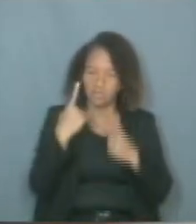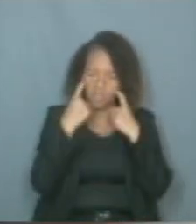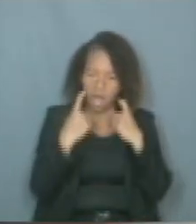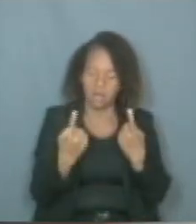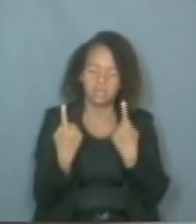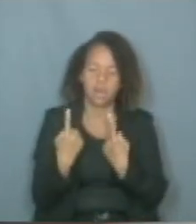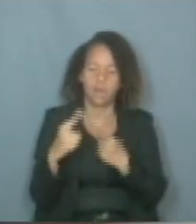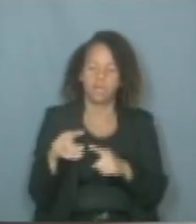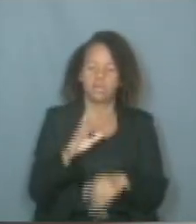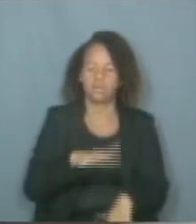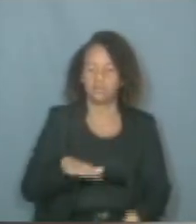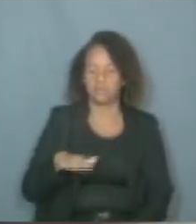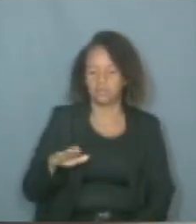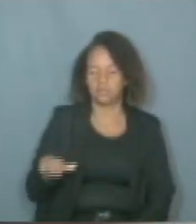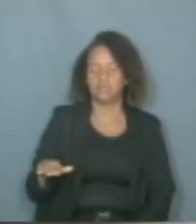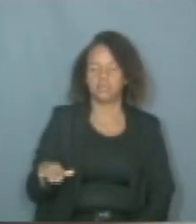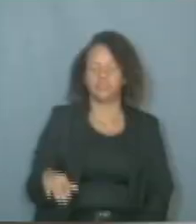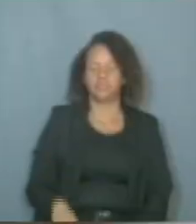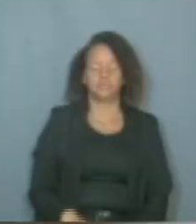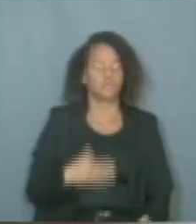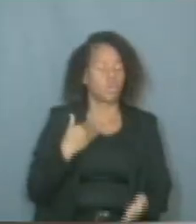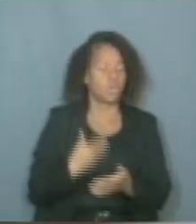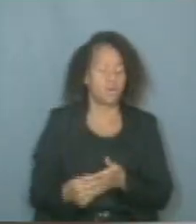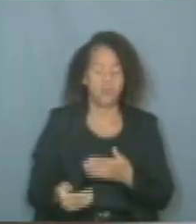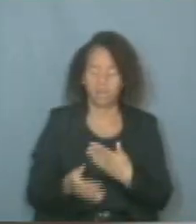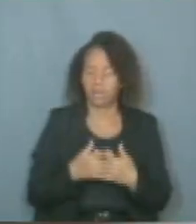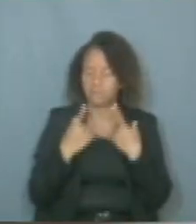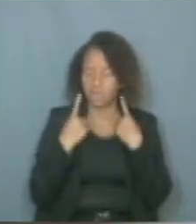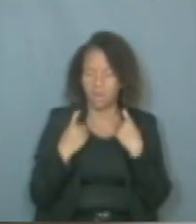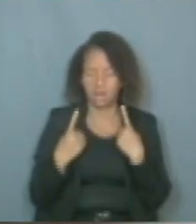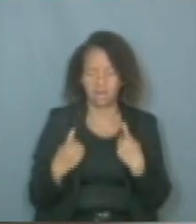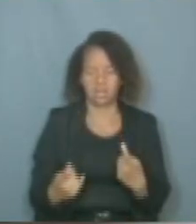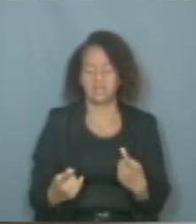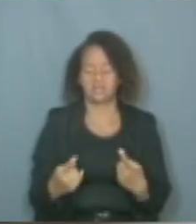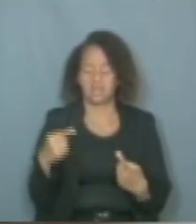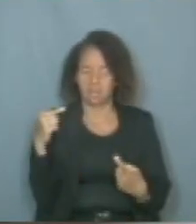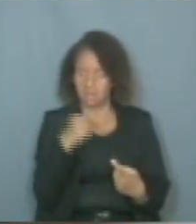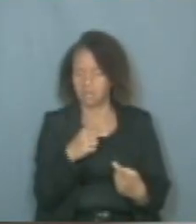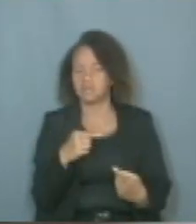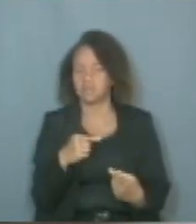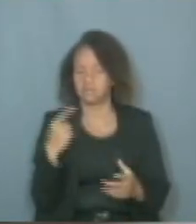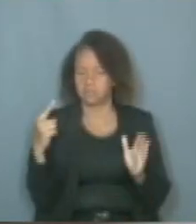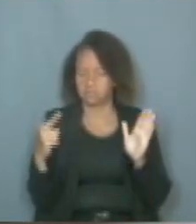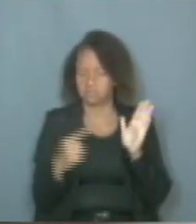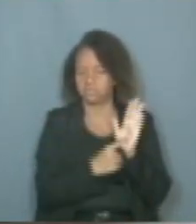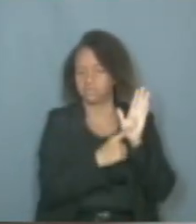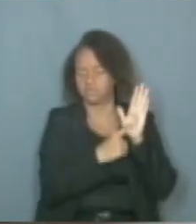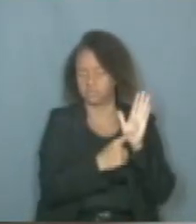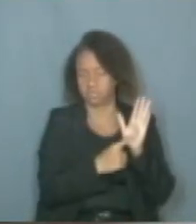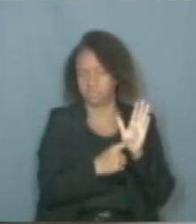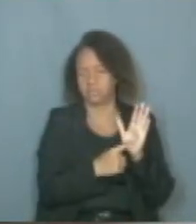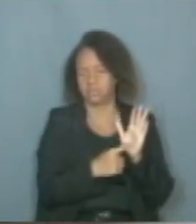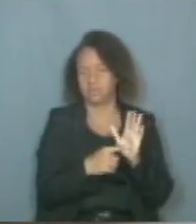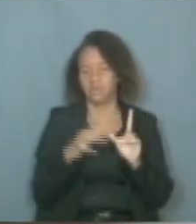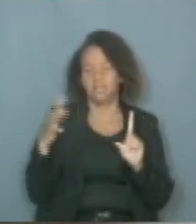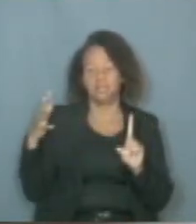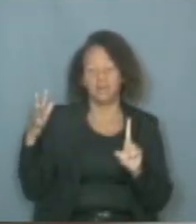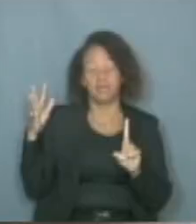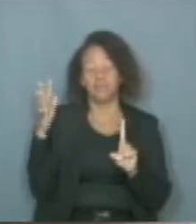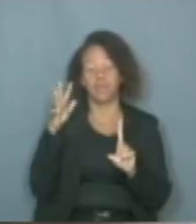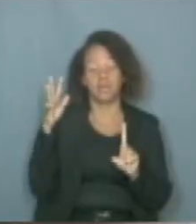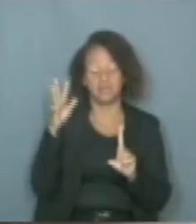violência contra as crianças, todo tipo de violência, inclusive essa violência que foi denunciada pelo